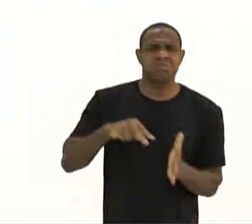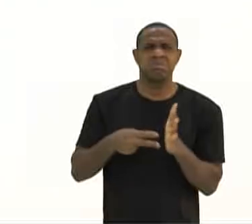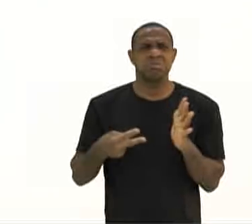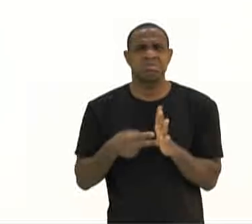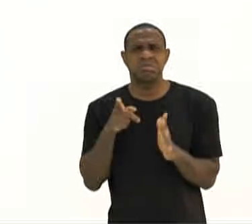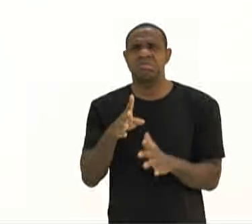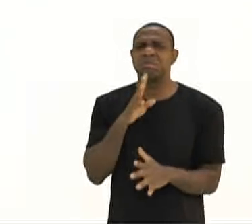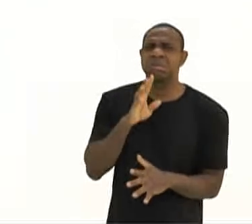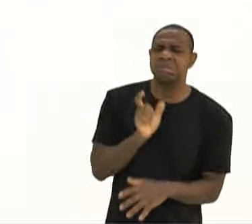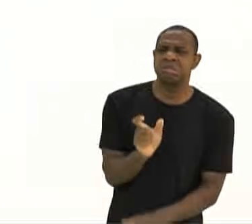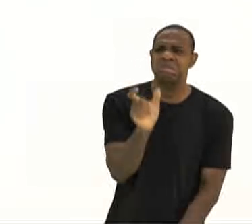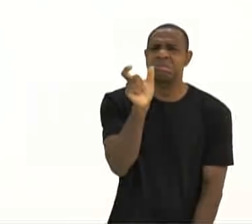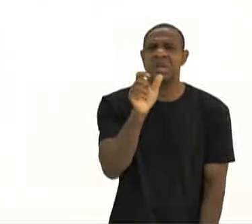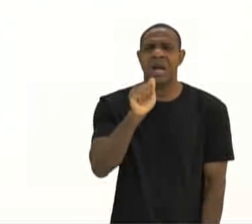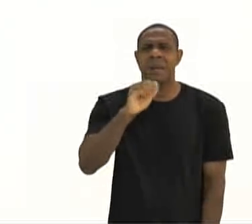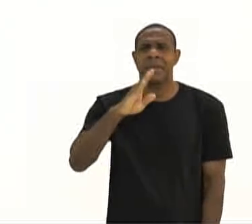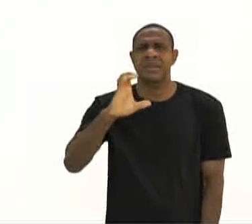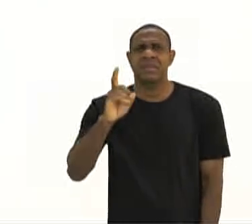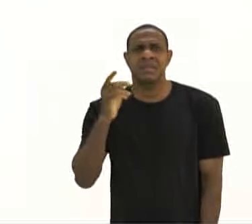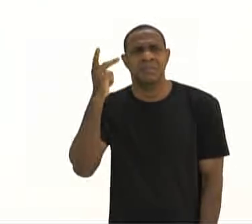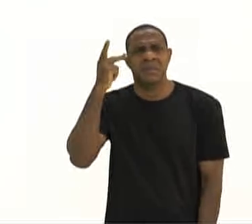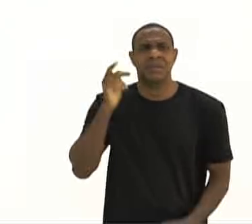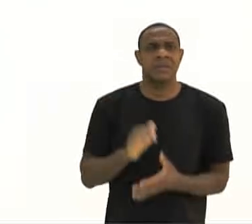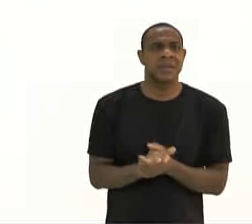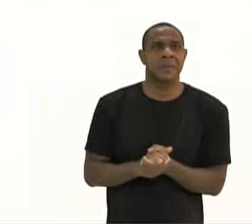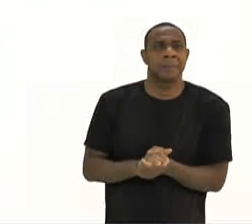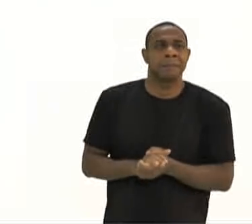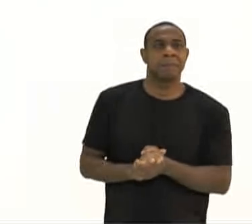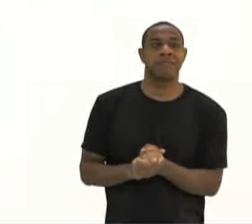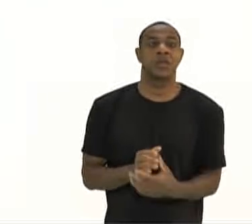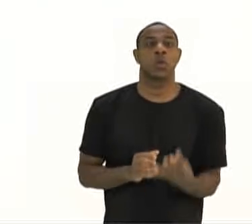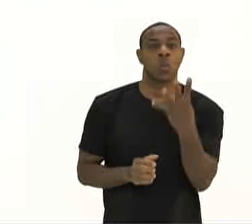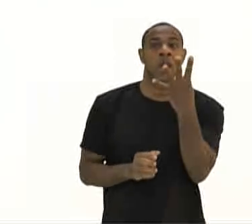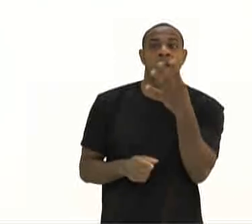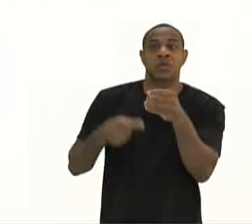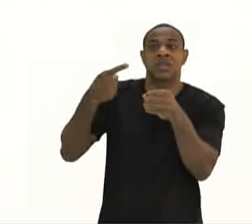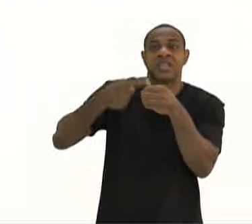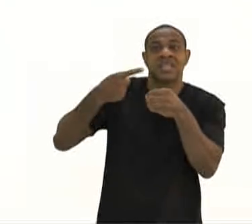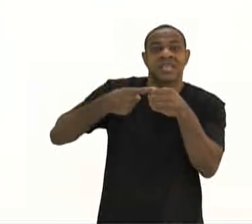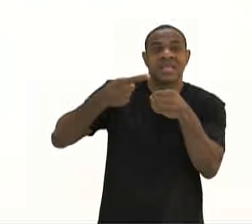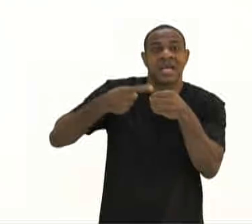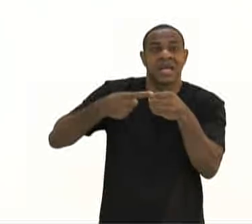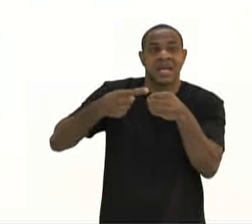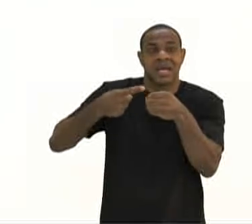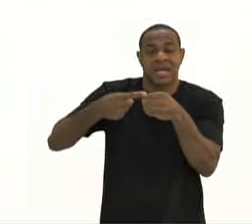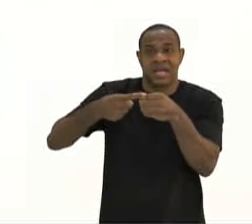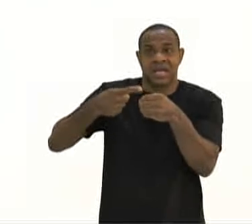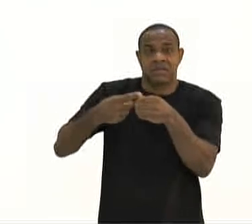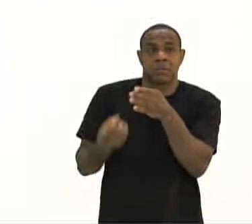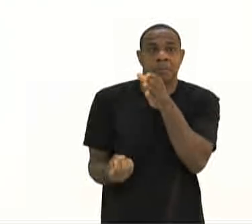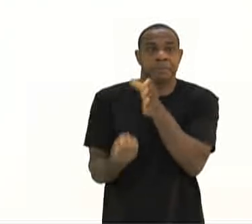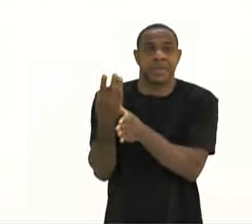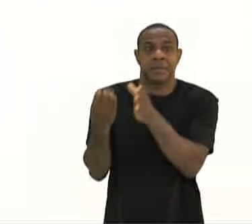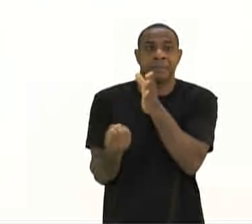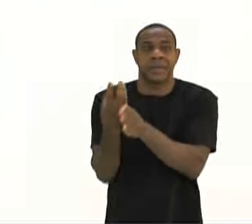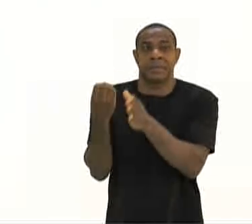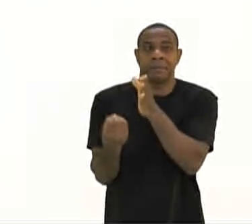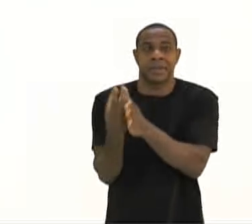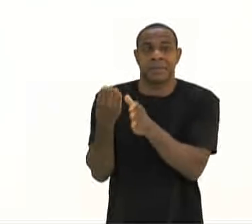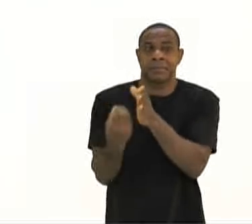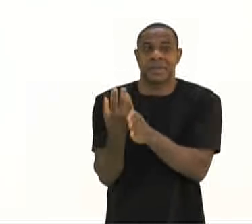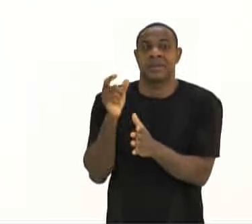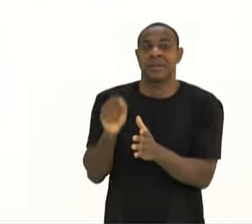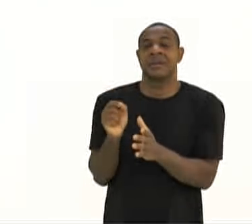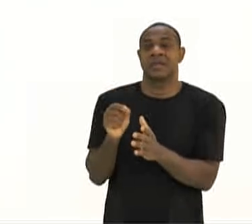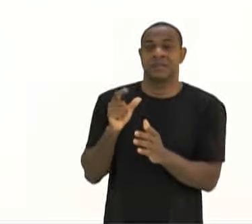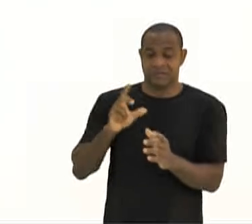dizer esse termo ali, né? Quer dizer, 4 cidades que surgem ali ao longo desse percurso e que